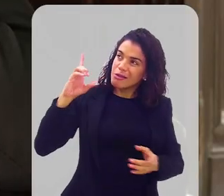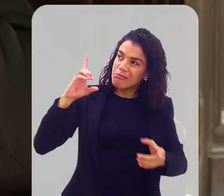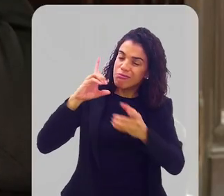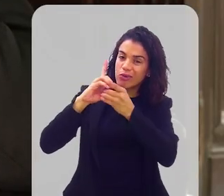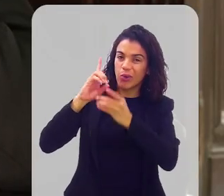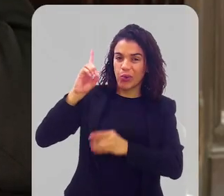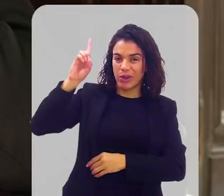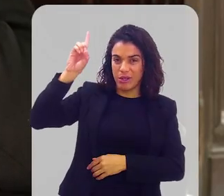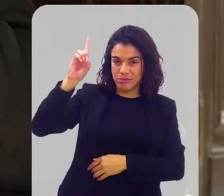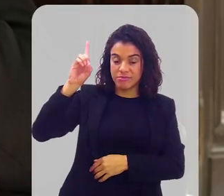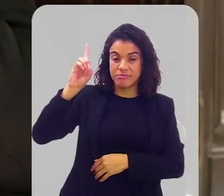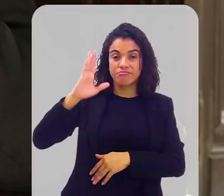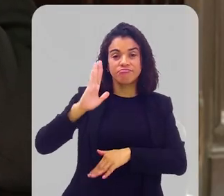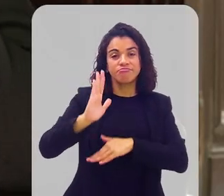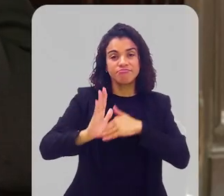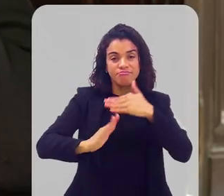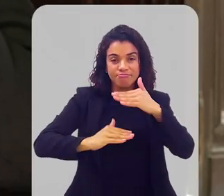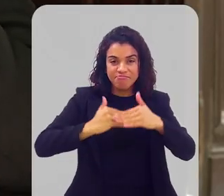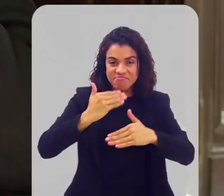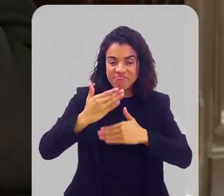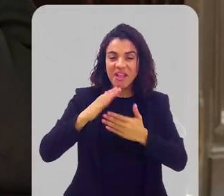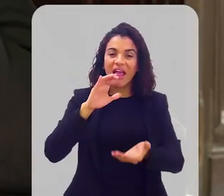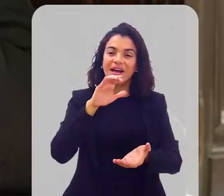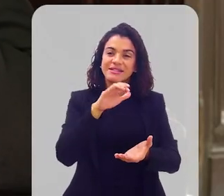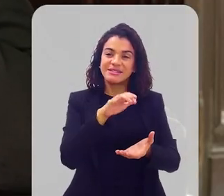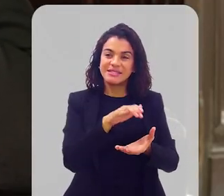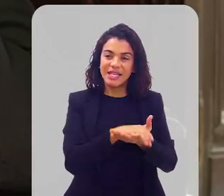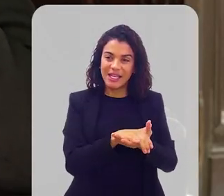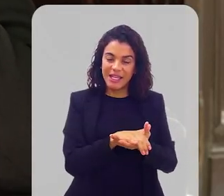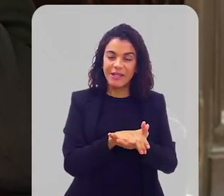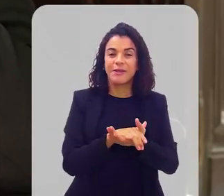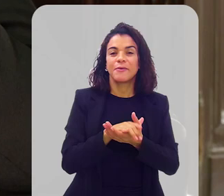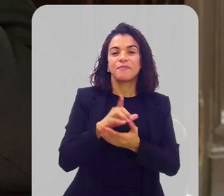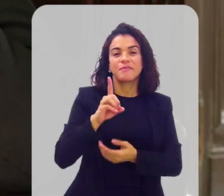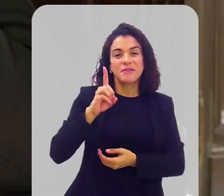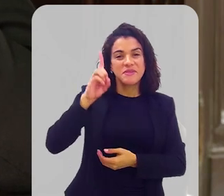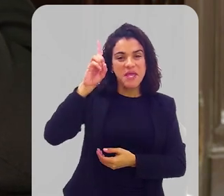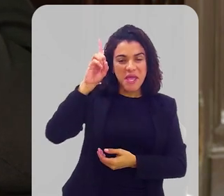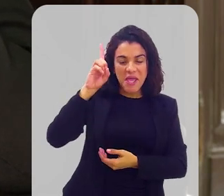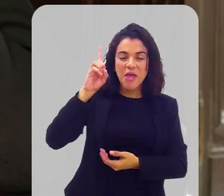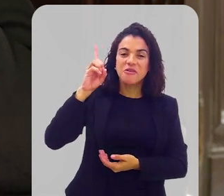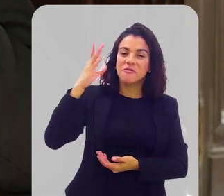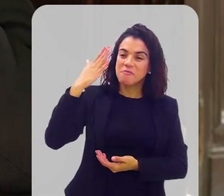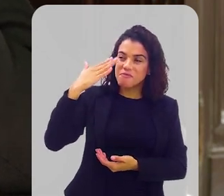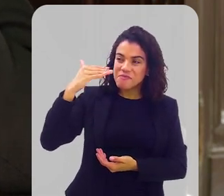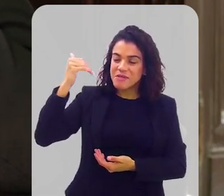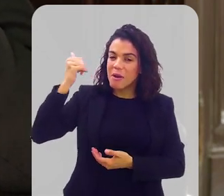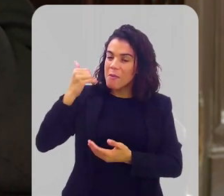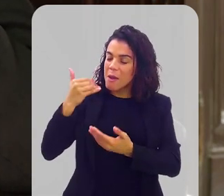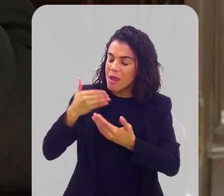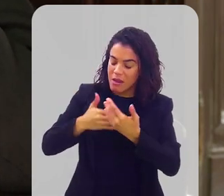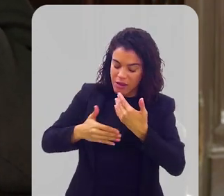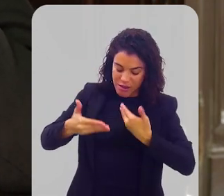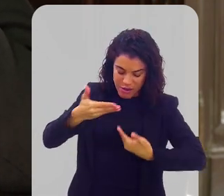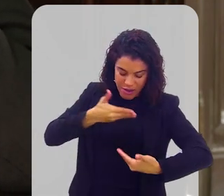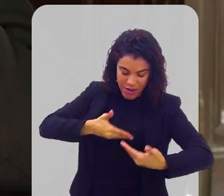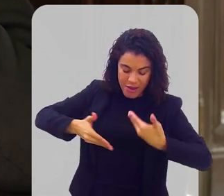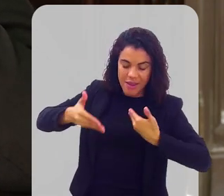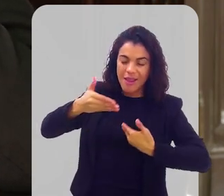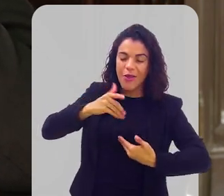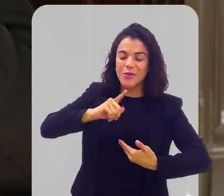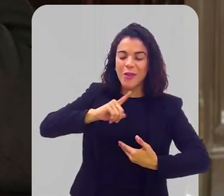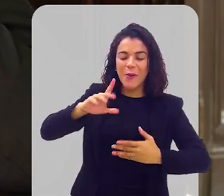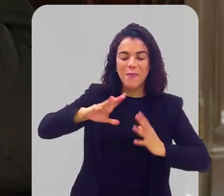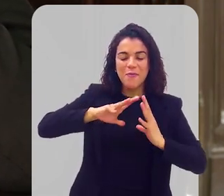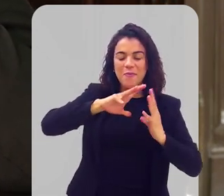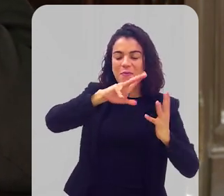que Deus me chamou. Coisa linda. Depois disso, né, casei. Deus foi me chamando, né, no secreto, foi palestrando no meu coração: filho, eu tenho